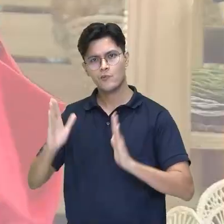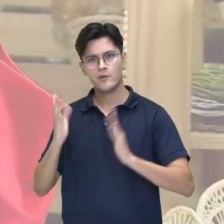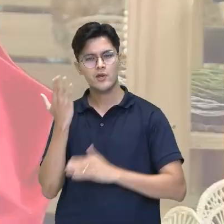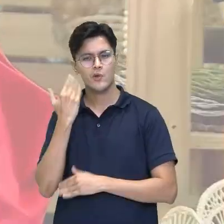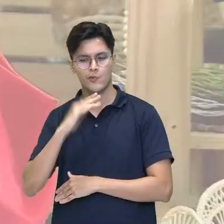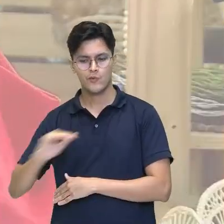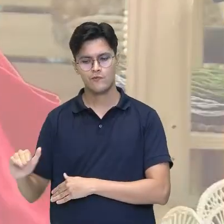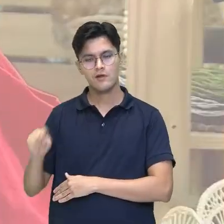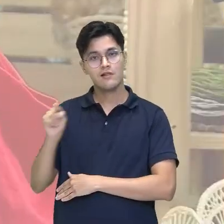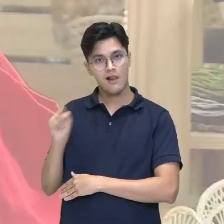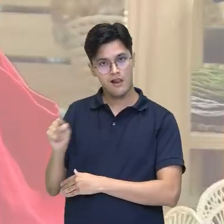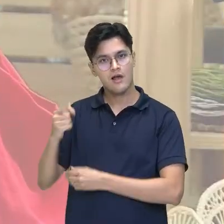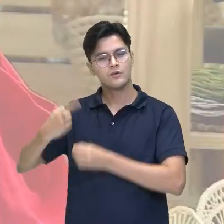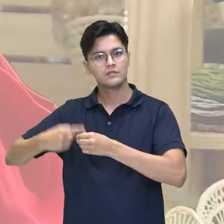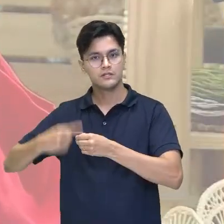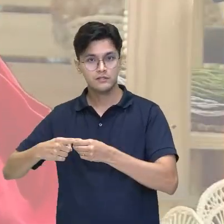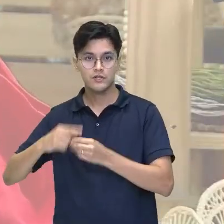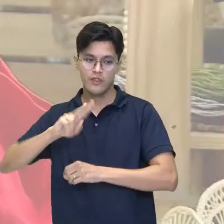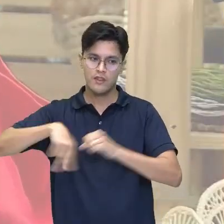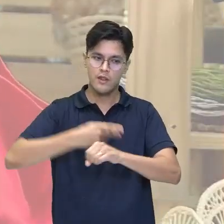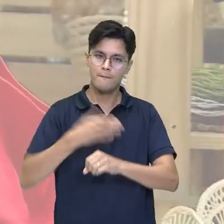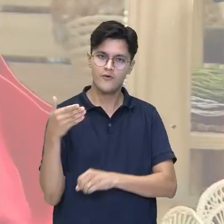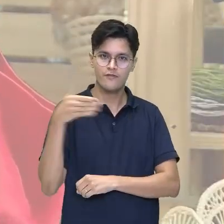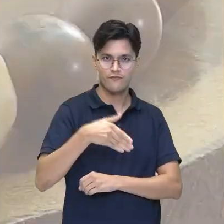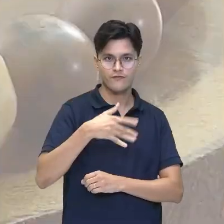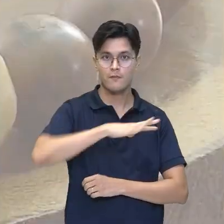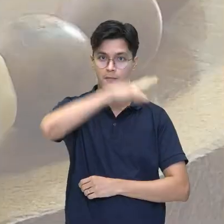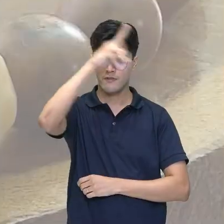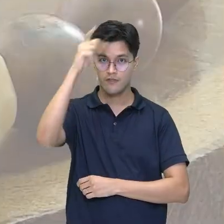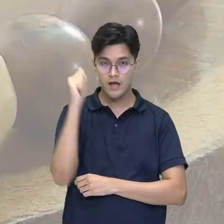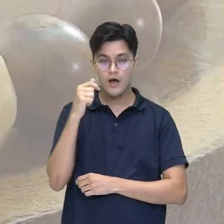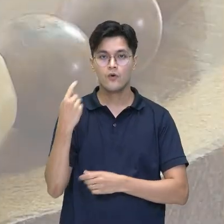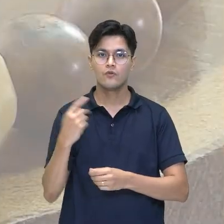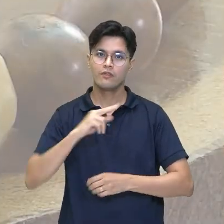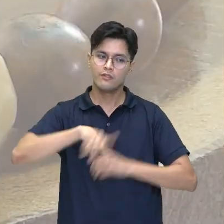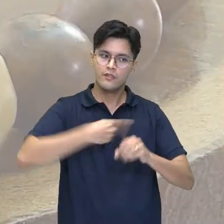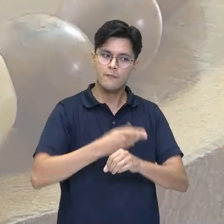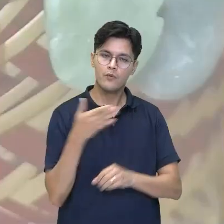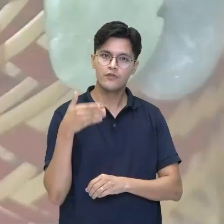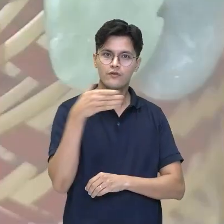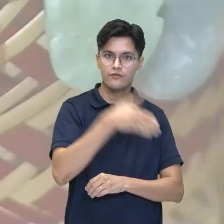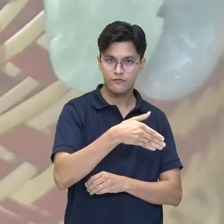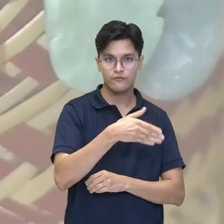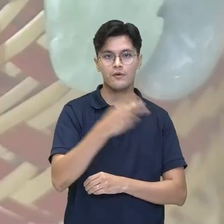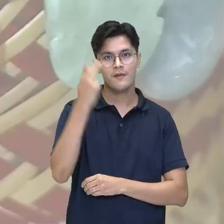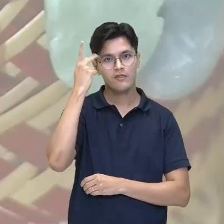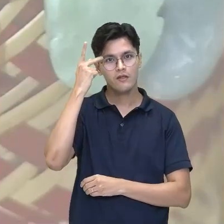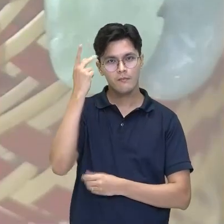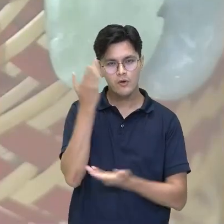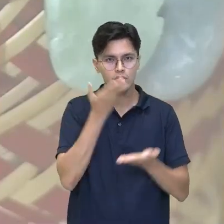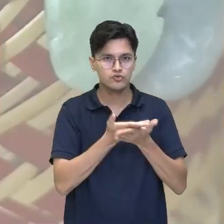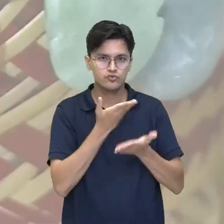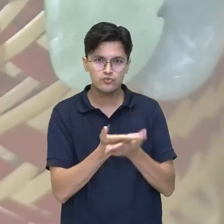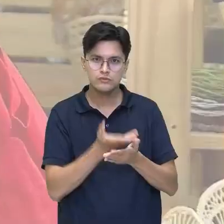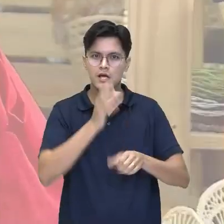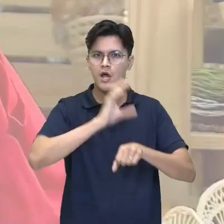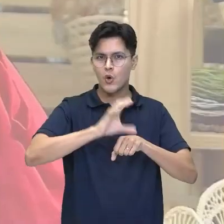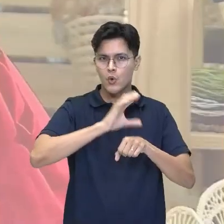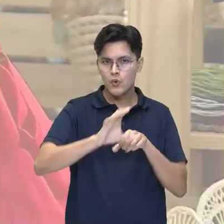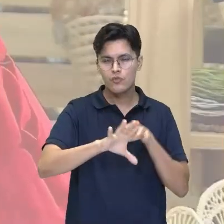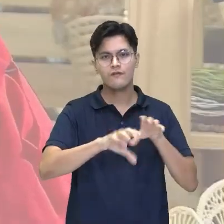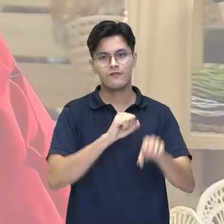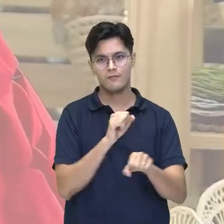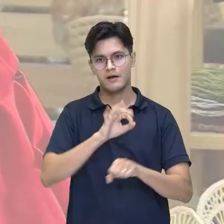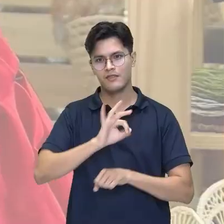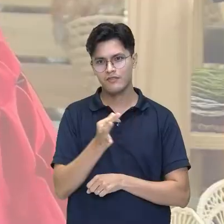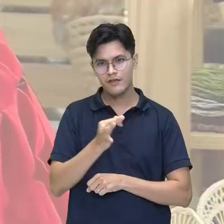Manaus. Depois fui estudar em São Paulo, fazer cursos. Estou nessa jornada das biojoias há mais de 30 anos. Uma